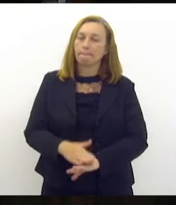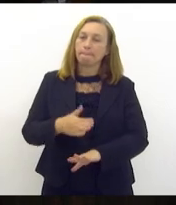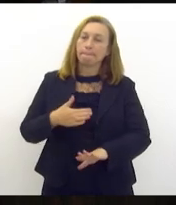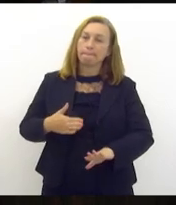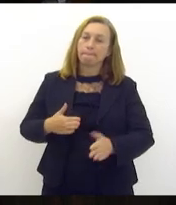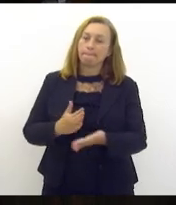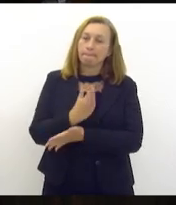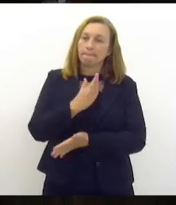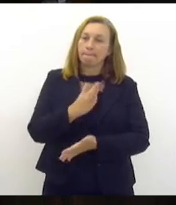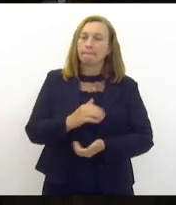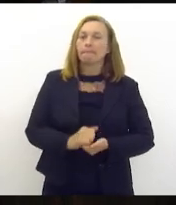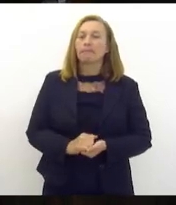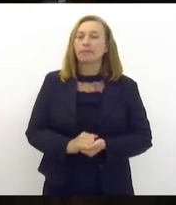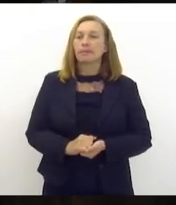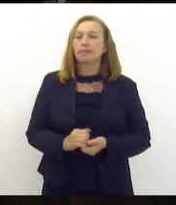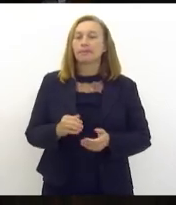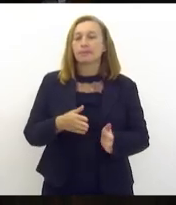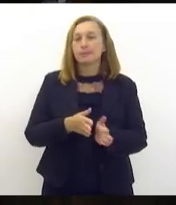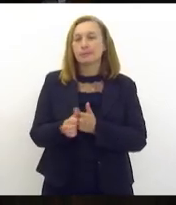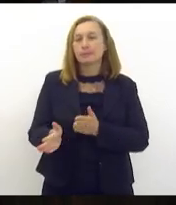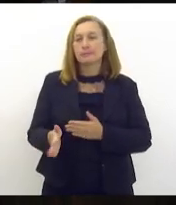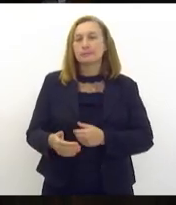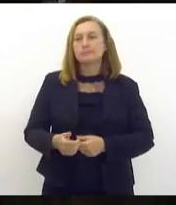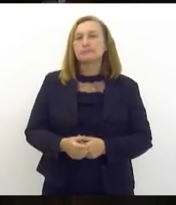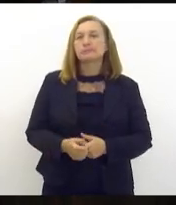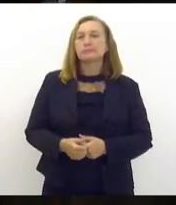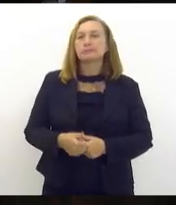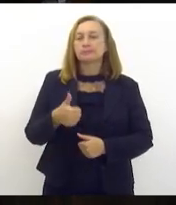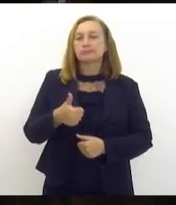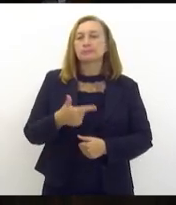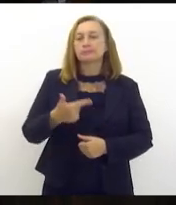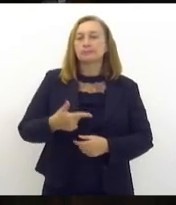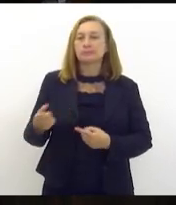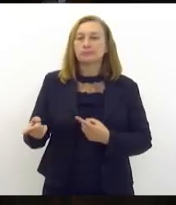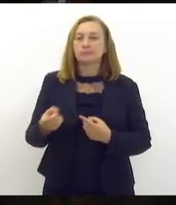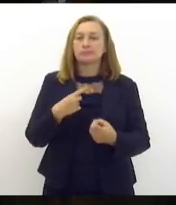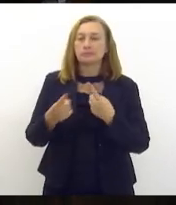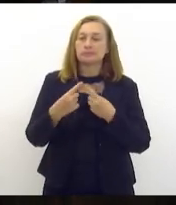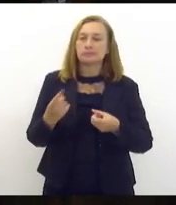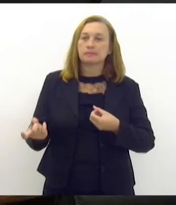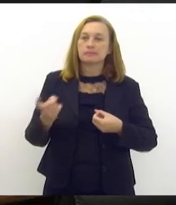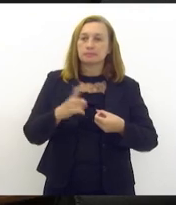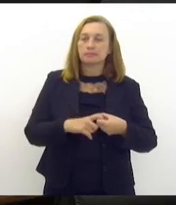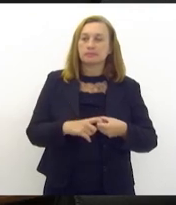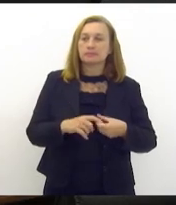estão, aprovado. Vá à redação do vencido. Para a segunda discussão.